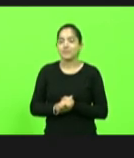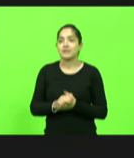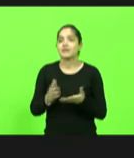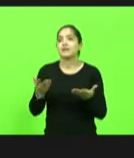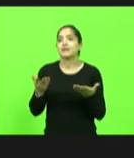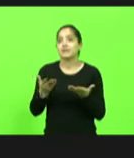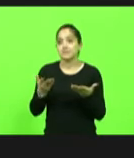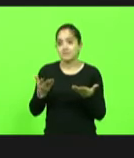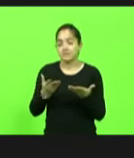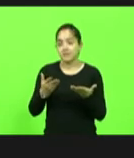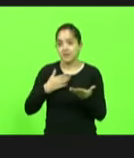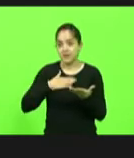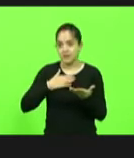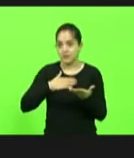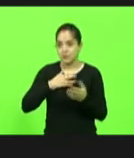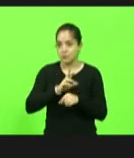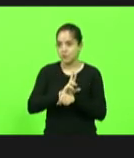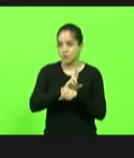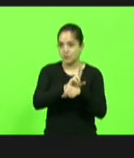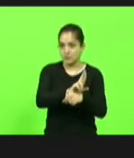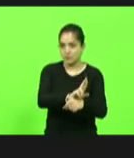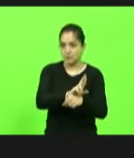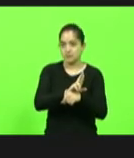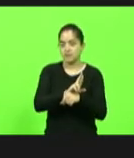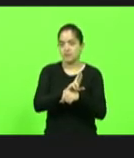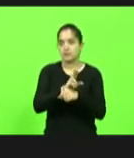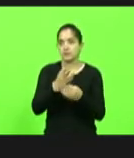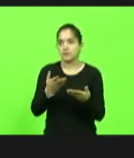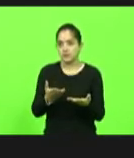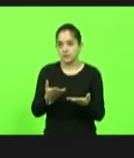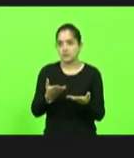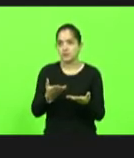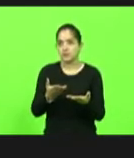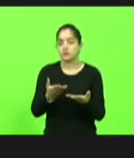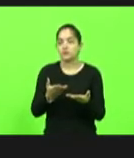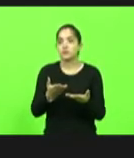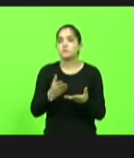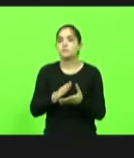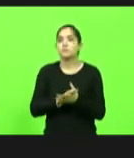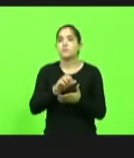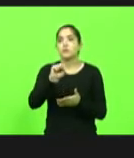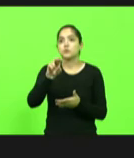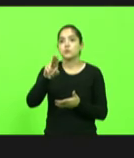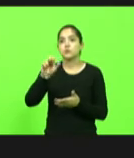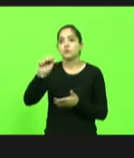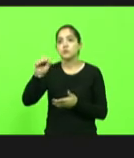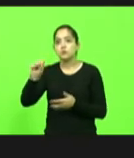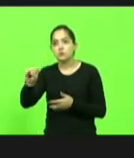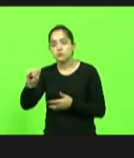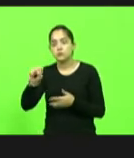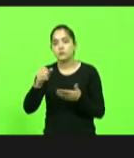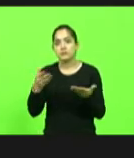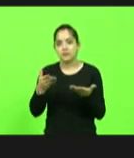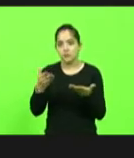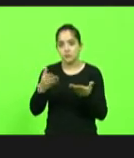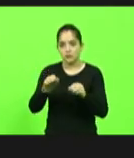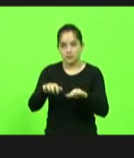como representante dos usuários do Sistema Único de Assistência Social nessa